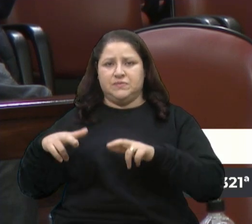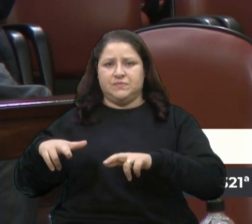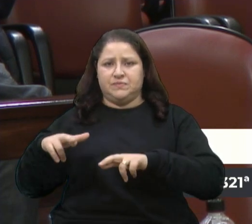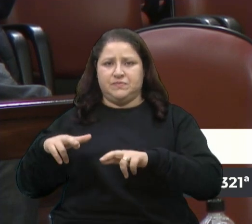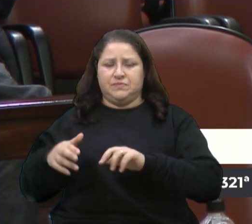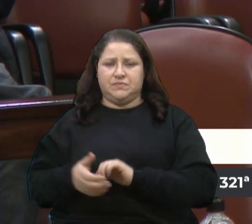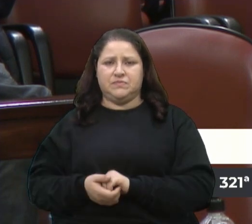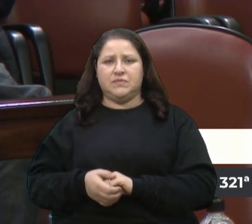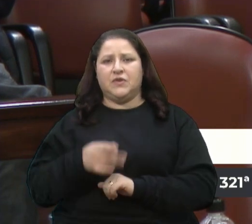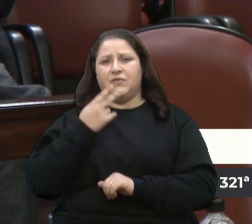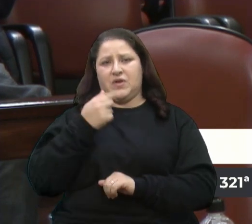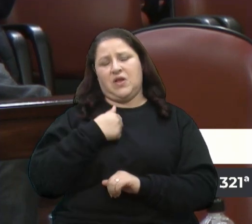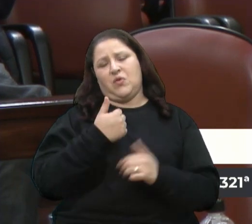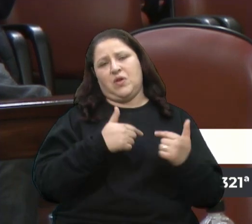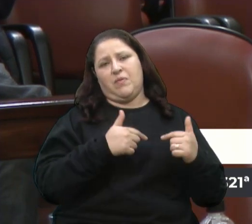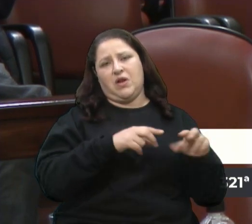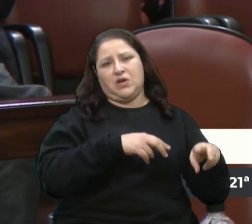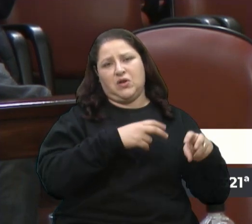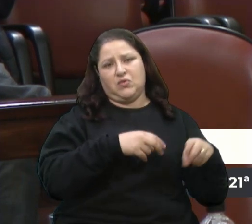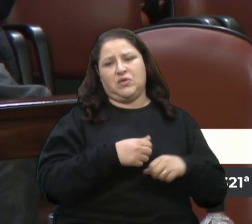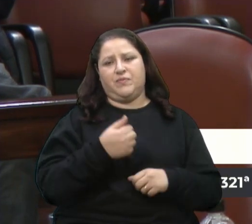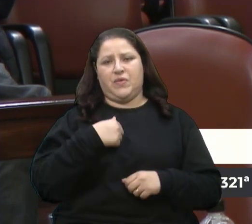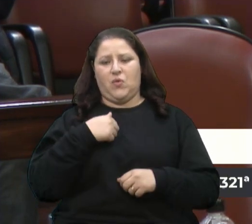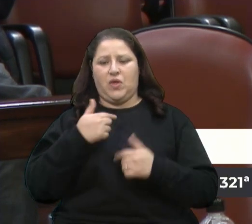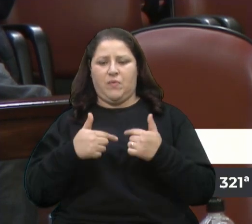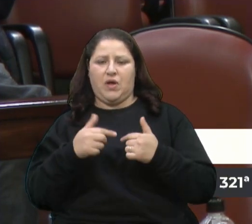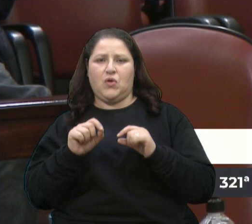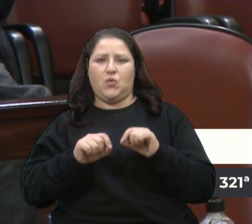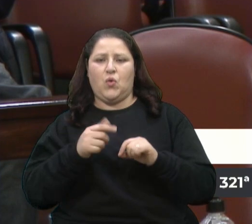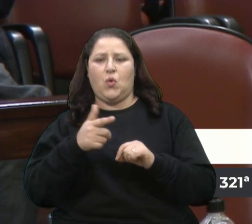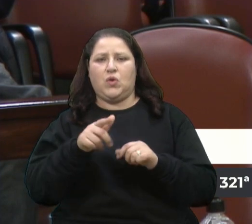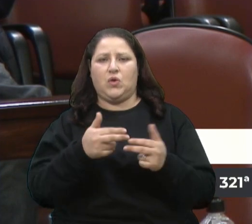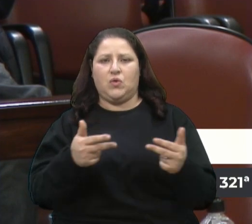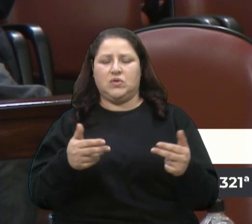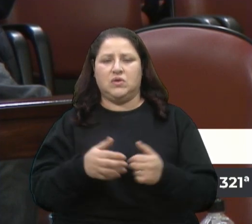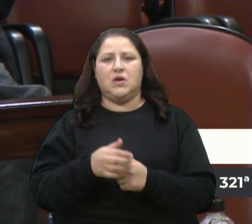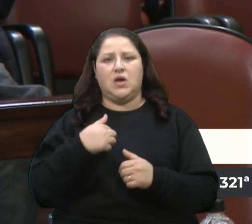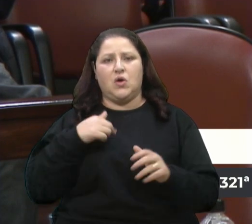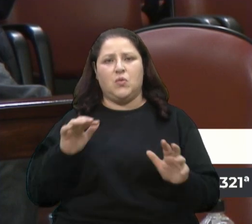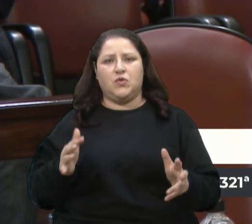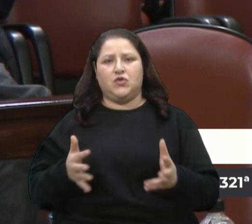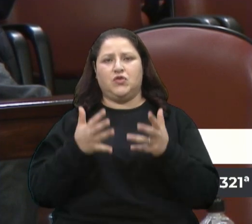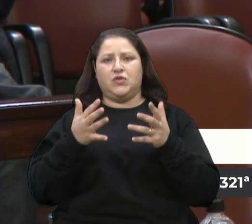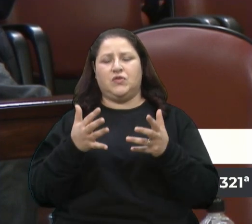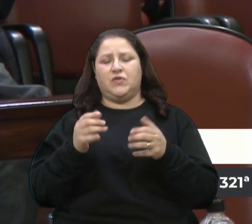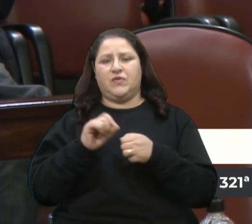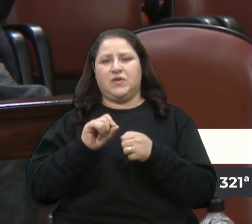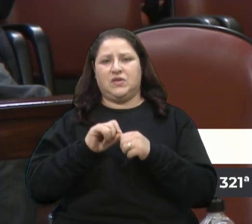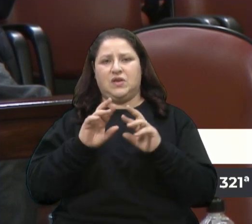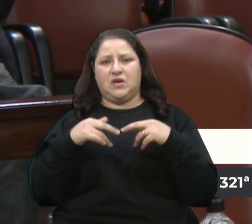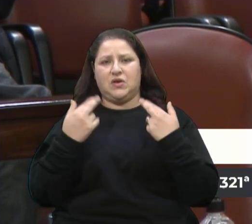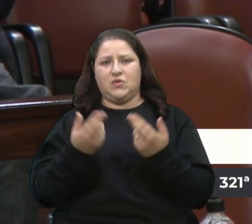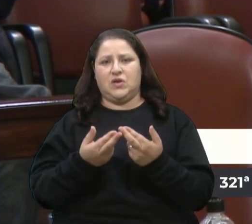Ah, porque eu sou agricultor, porque eu sou não sei o que lá. E aí eu vou me motivar a fazer reuniões, provocar reuniões em benefício próprio e para